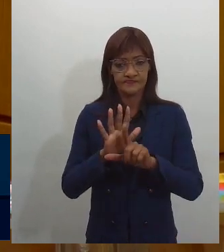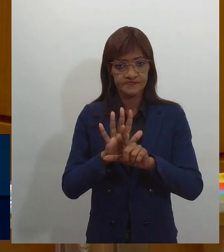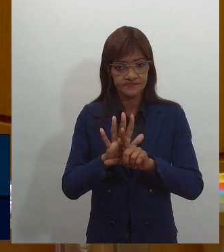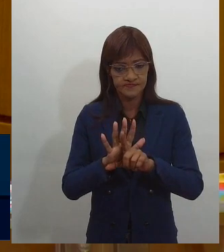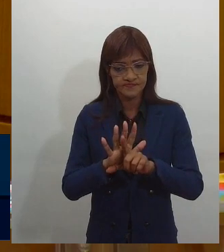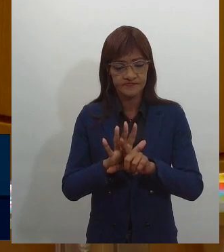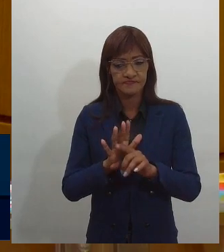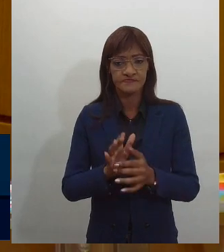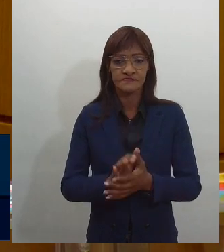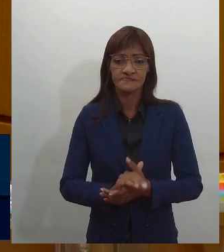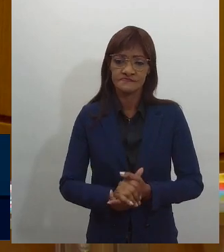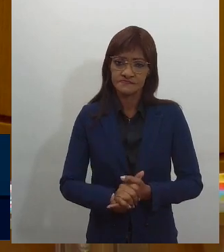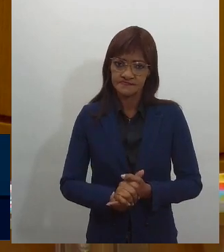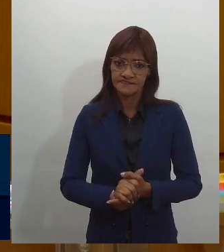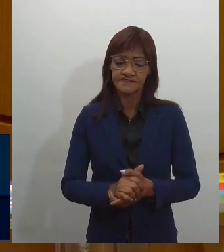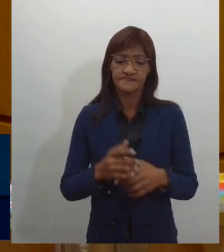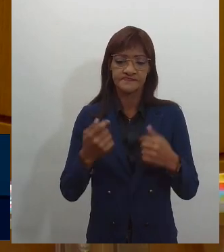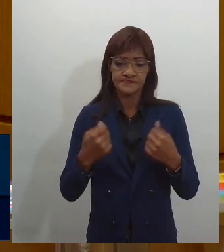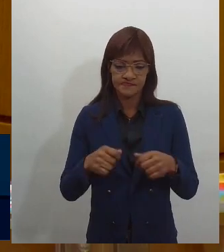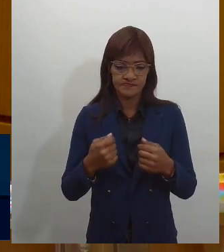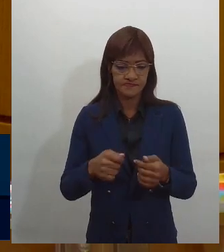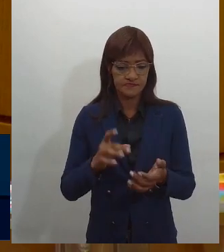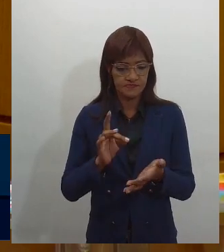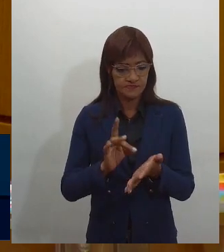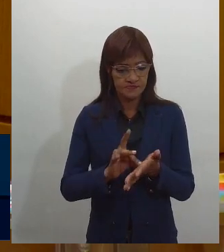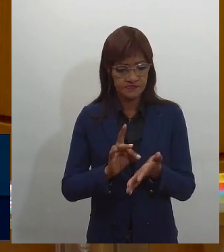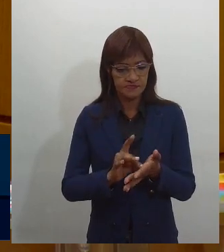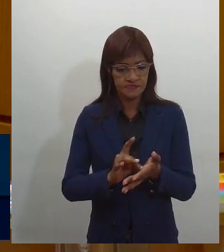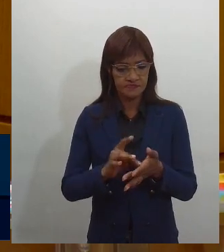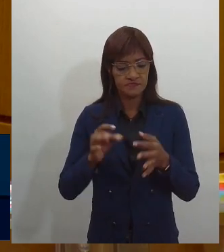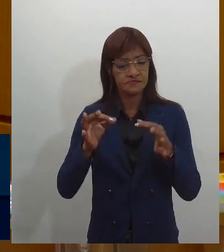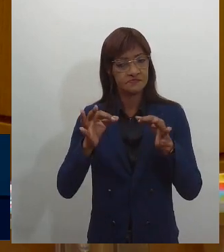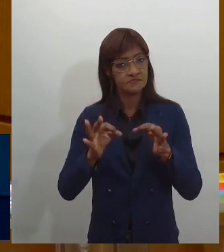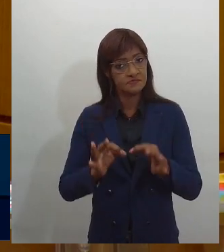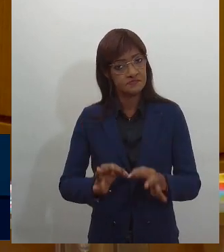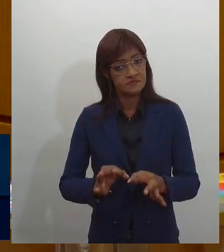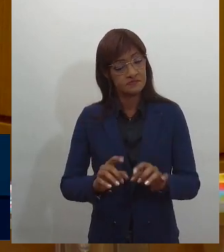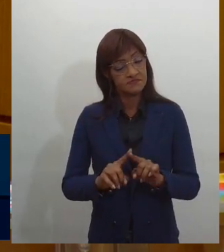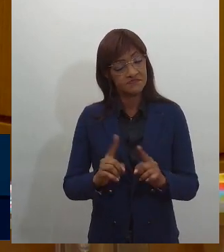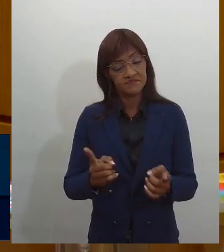deveriam ser aplicadas de forma correta, mas infelizmente